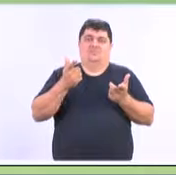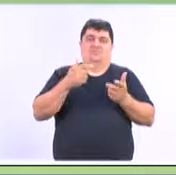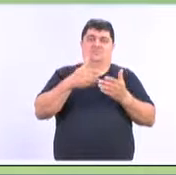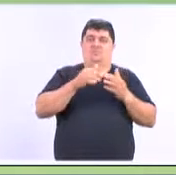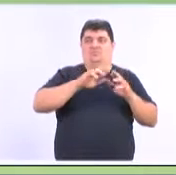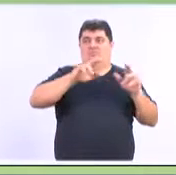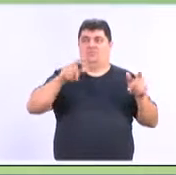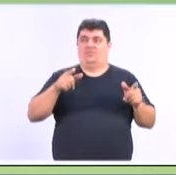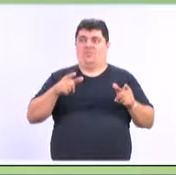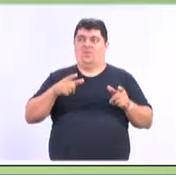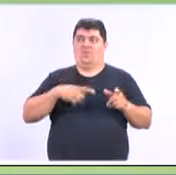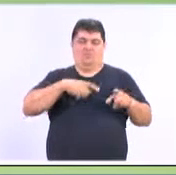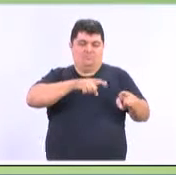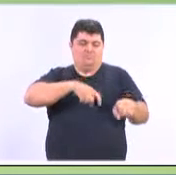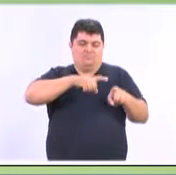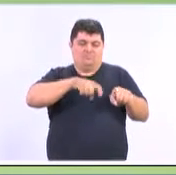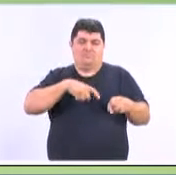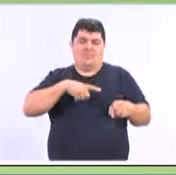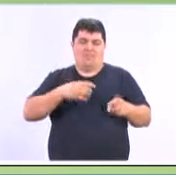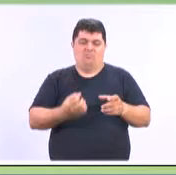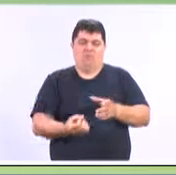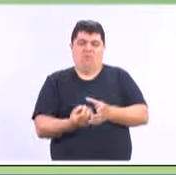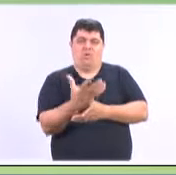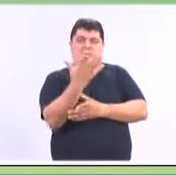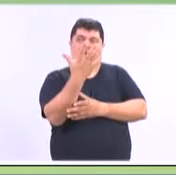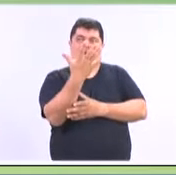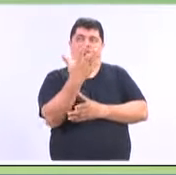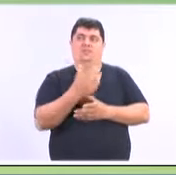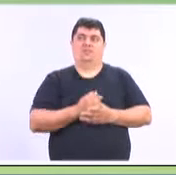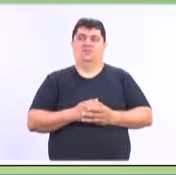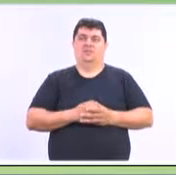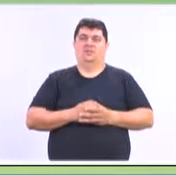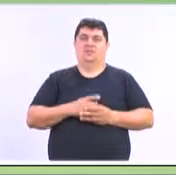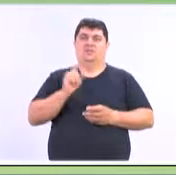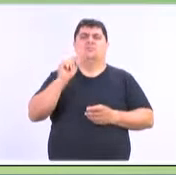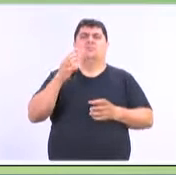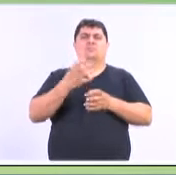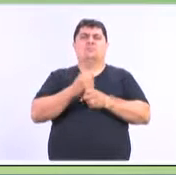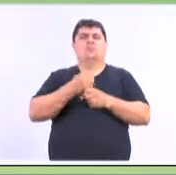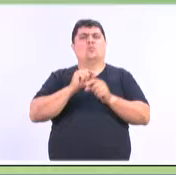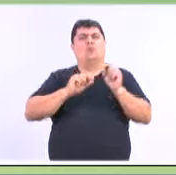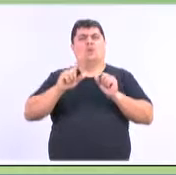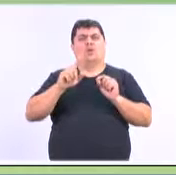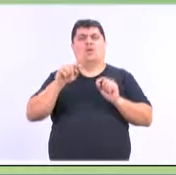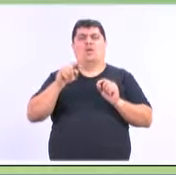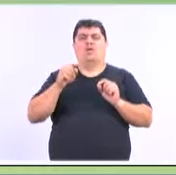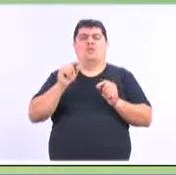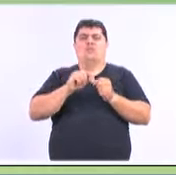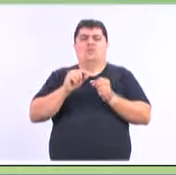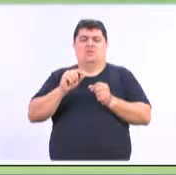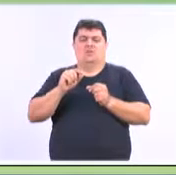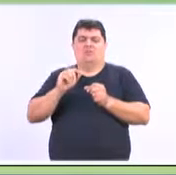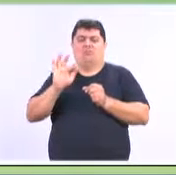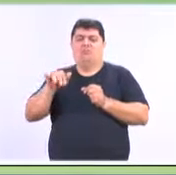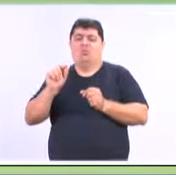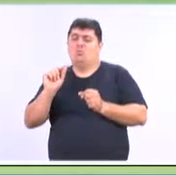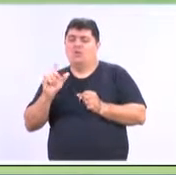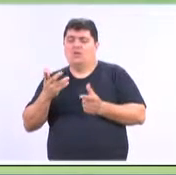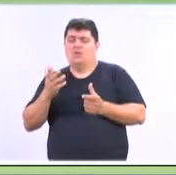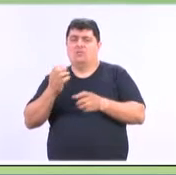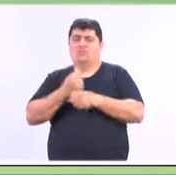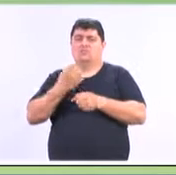do trabalho do agricultor é o que for colhido. E da contabilidade? Qual o fruto do trabalho da